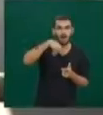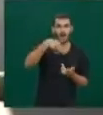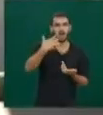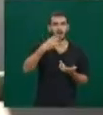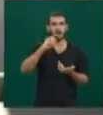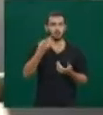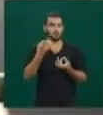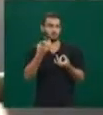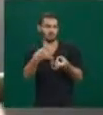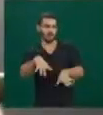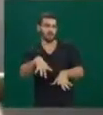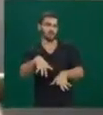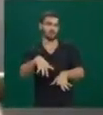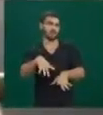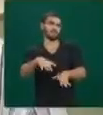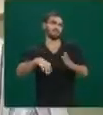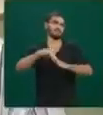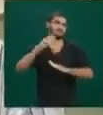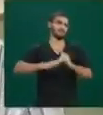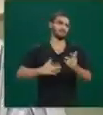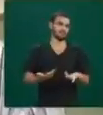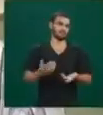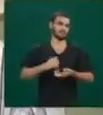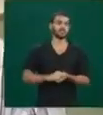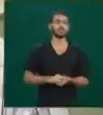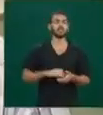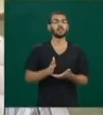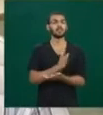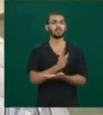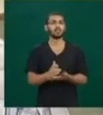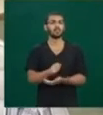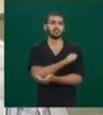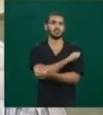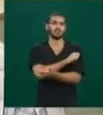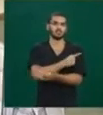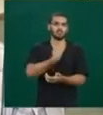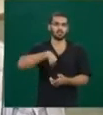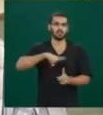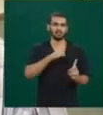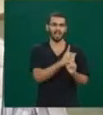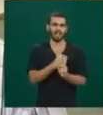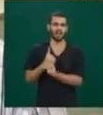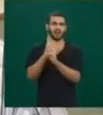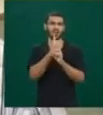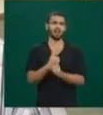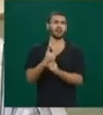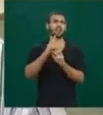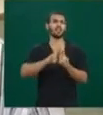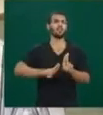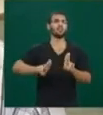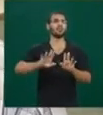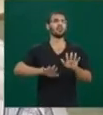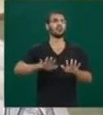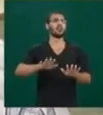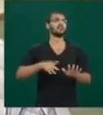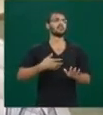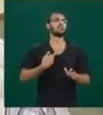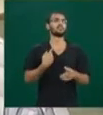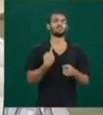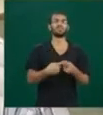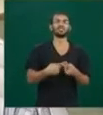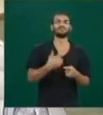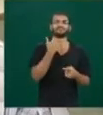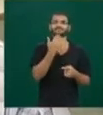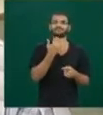o abandono das atividades. Há muitos estudantes que nós encontramos na universidade que, por falta de uma boa gestão do tempo,